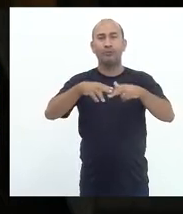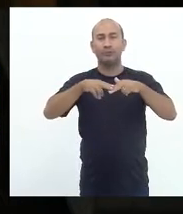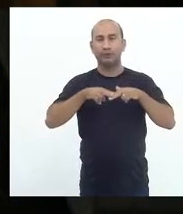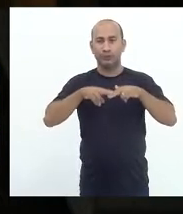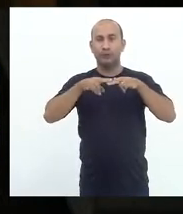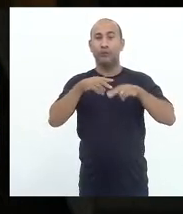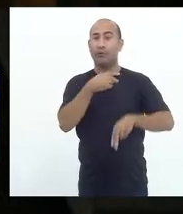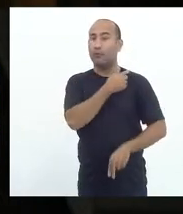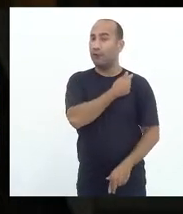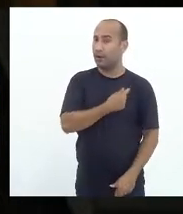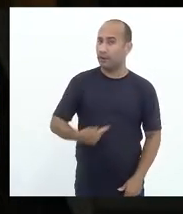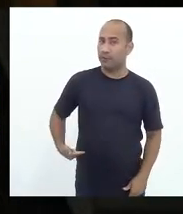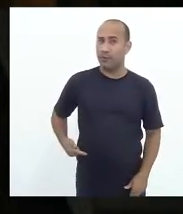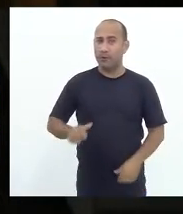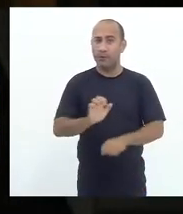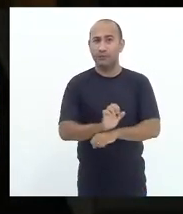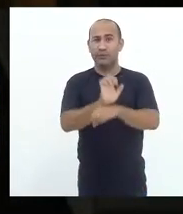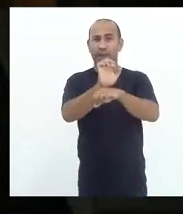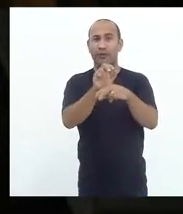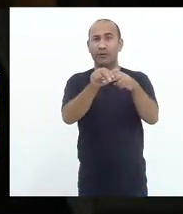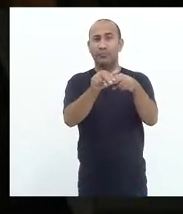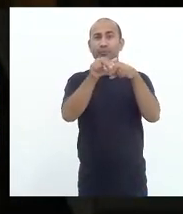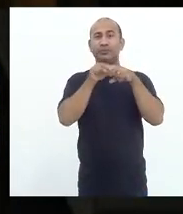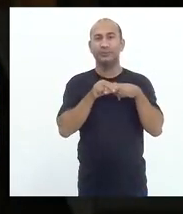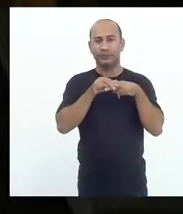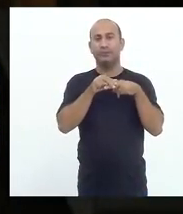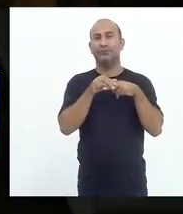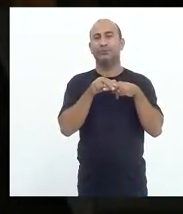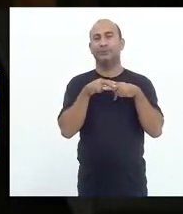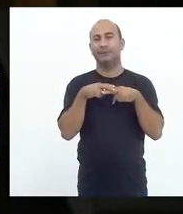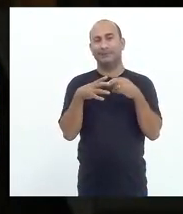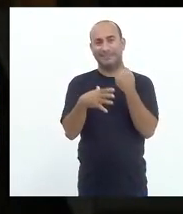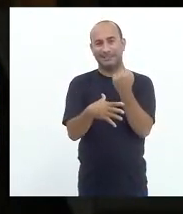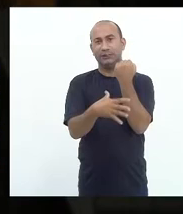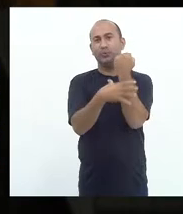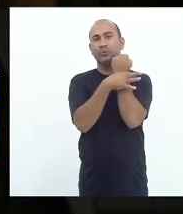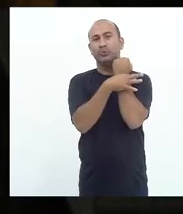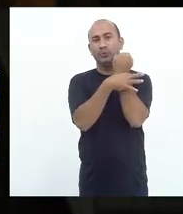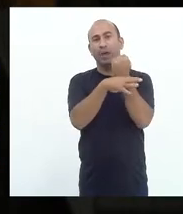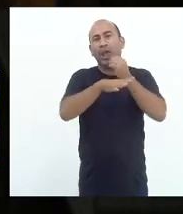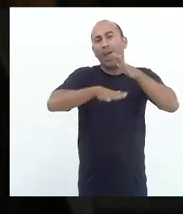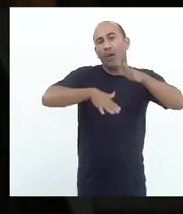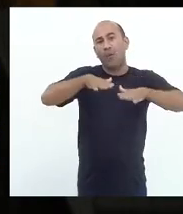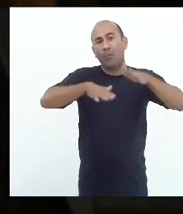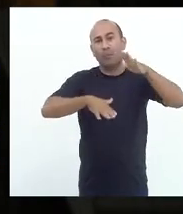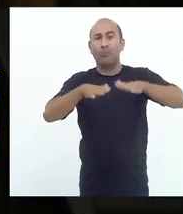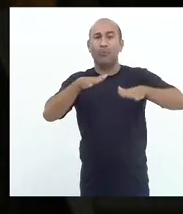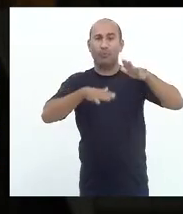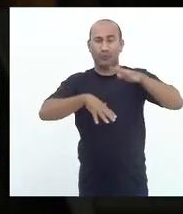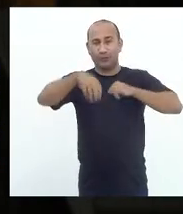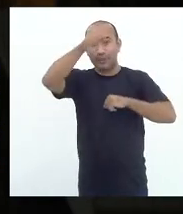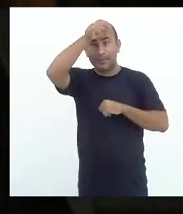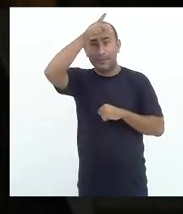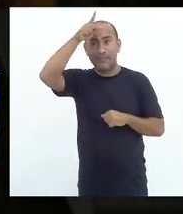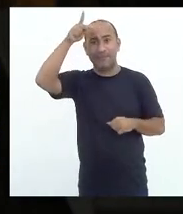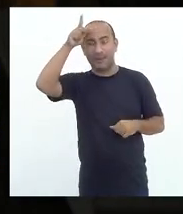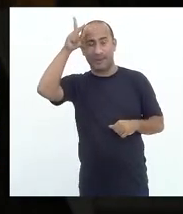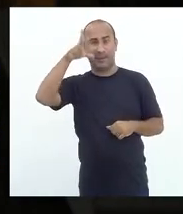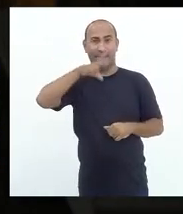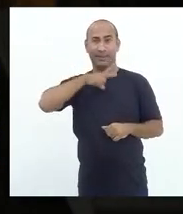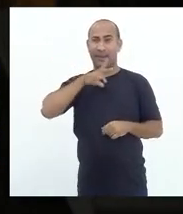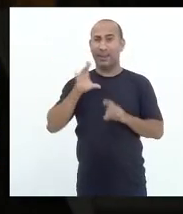do estado em relação, seguramente, a alguns prefeitos, quiçá, em